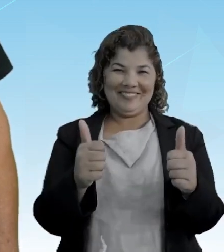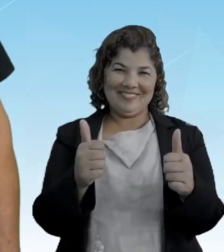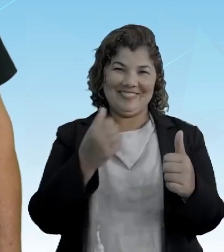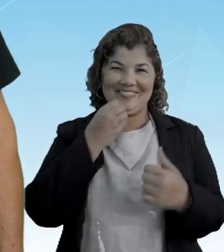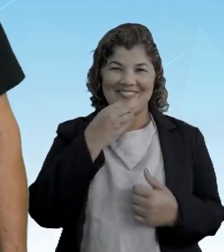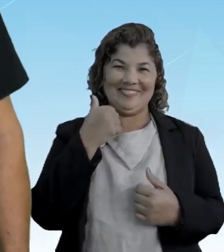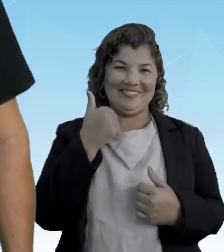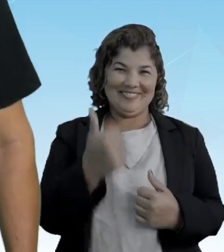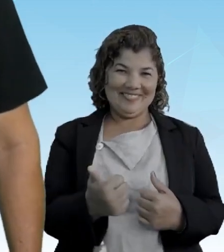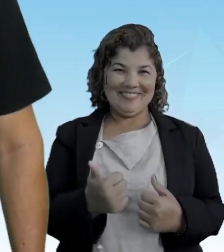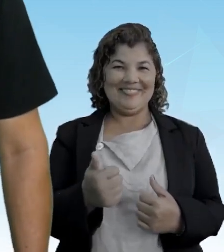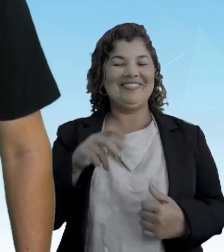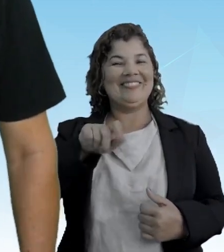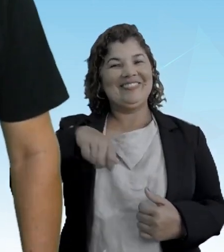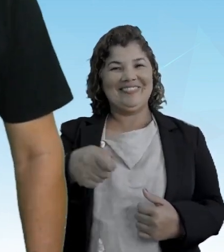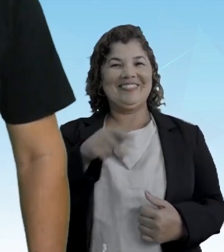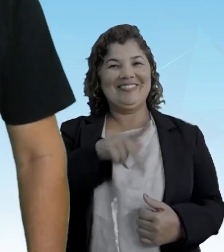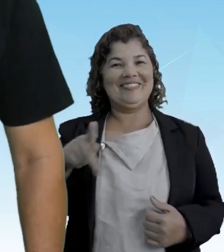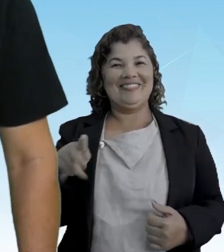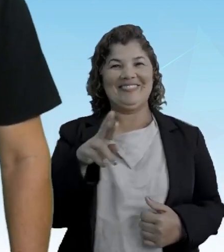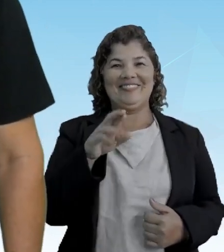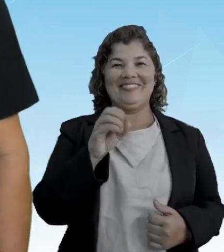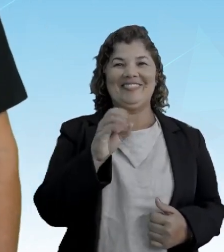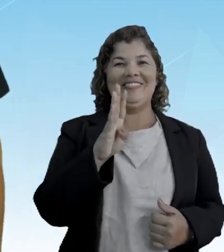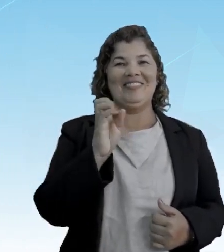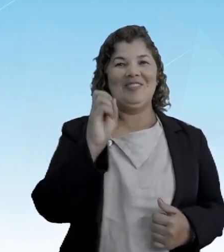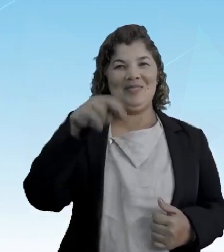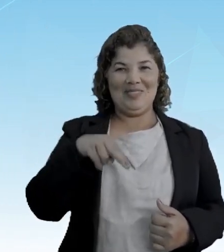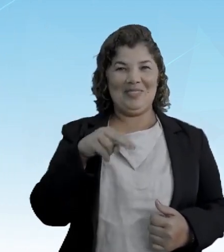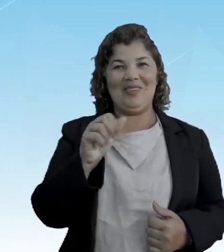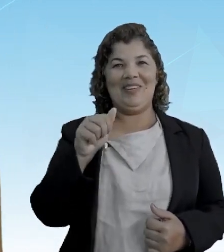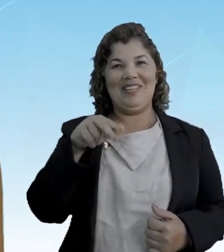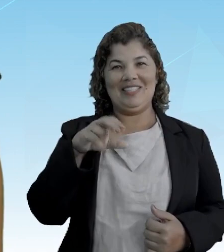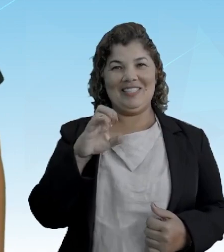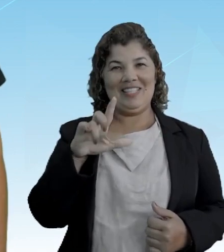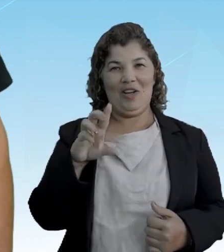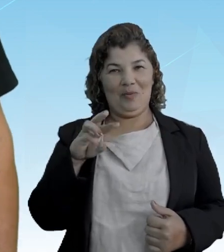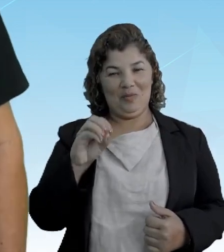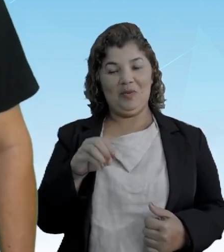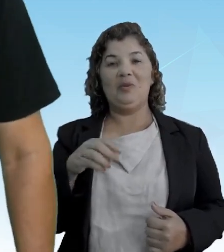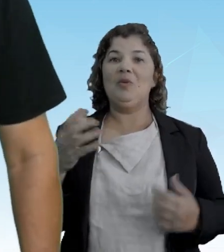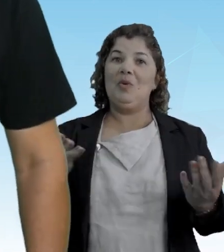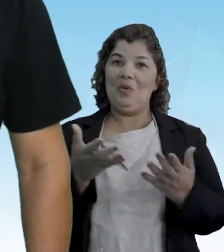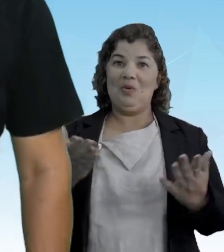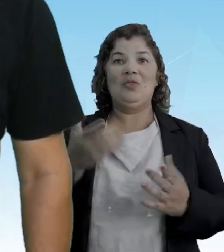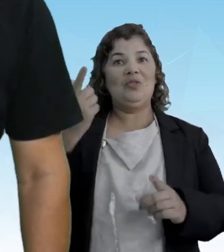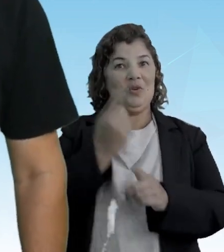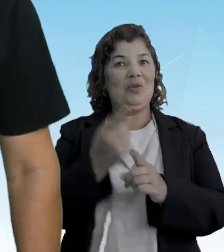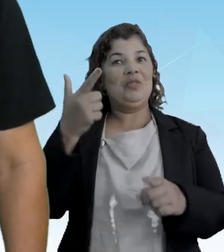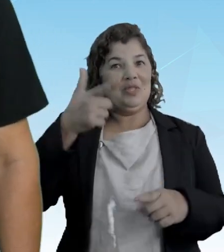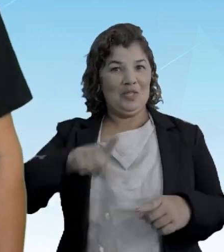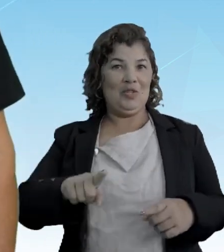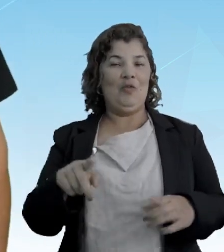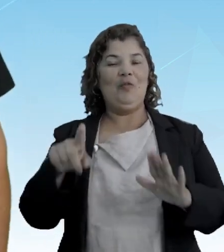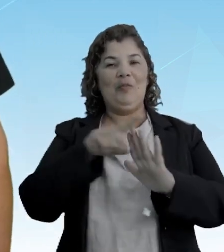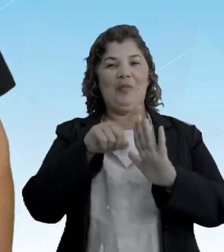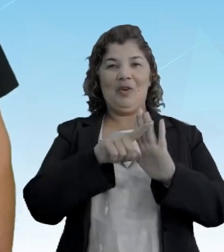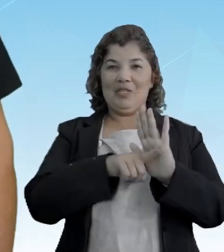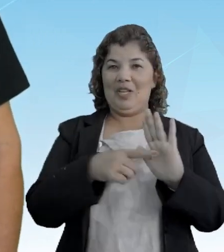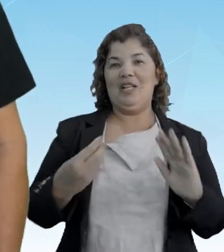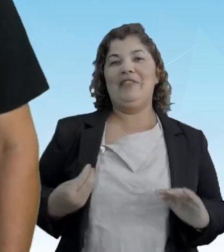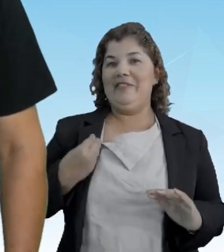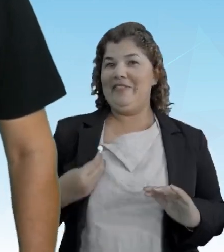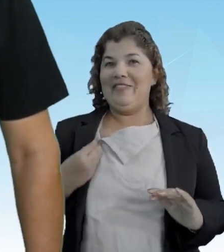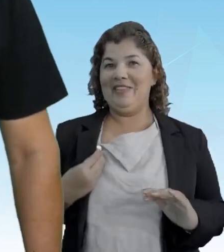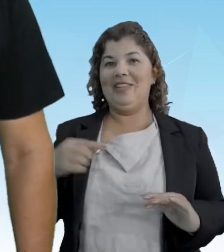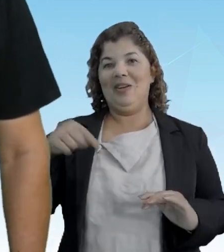Olá, estudantes! Eu sou o professor Robson Anselmo Tavares e hoje nós temos mais um encontro do Projeto de Vida. Hoje, mais uma